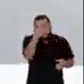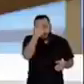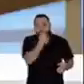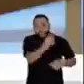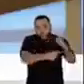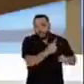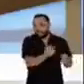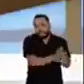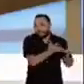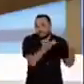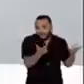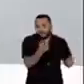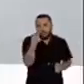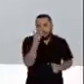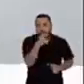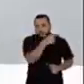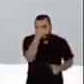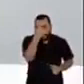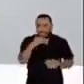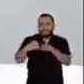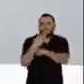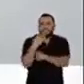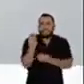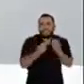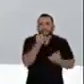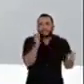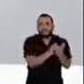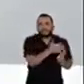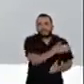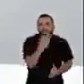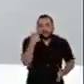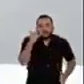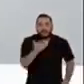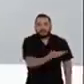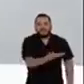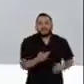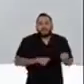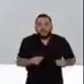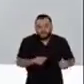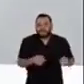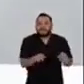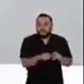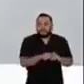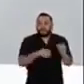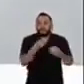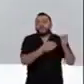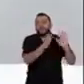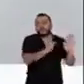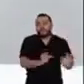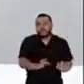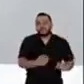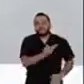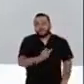certo né e queria dicas de com pedro a entender como ser feliz com esse